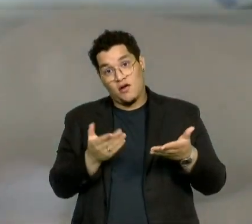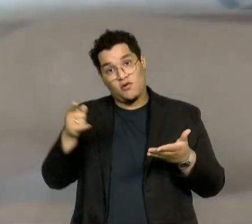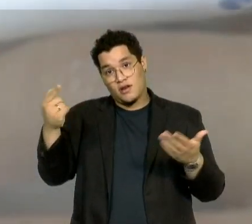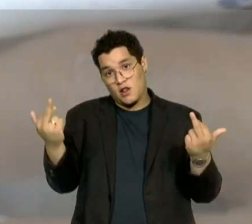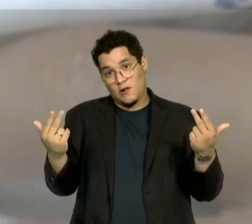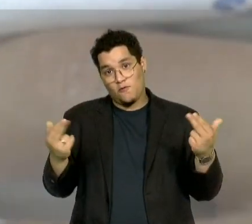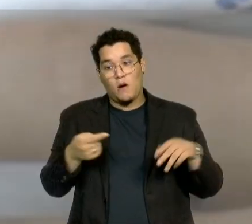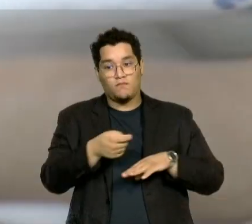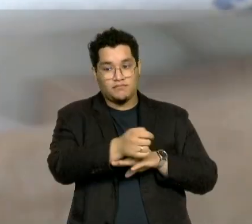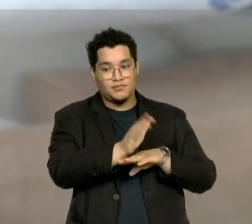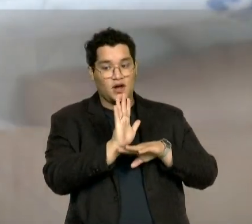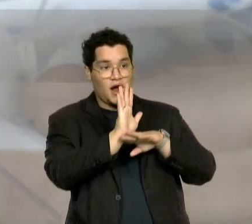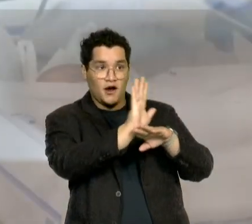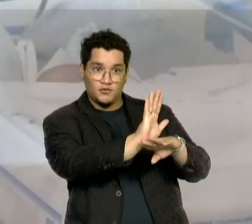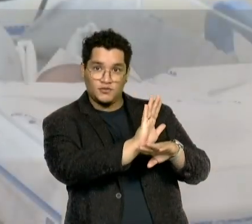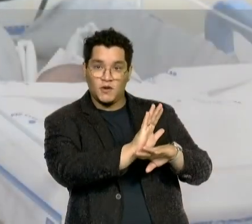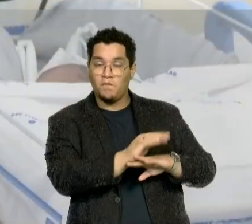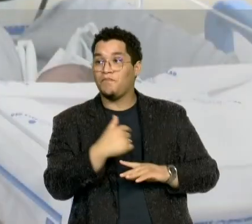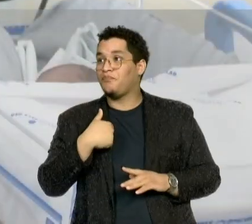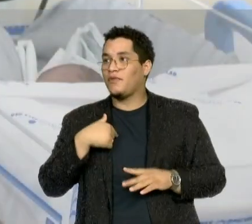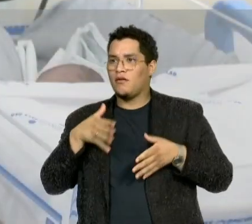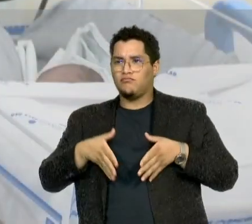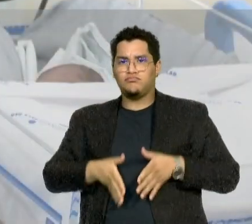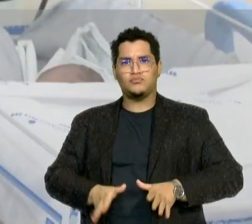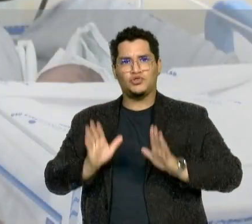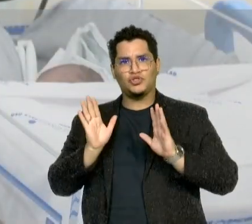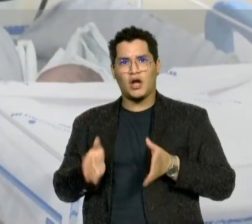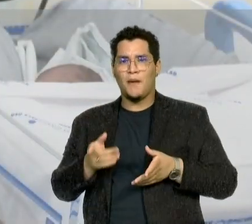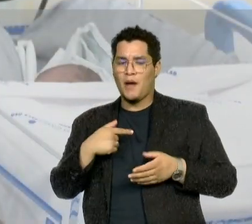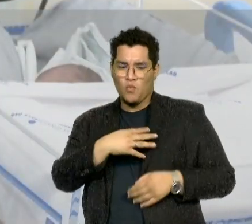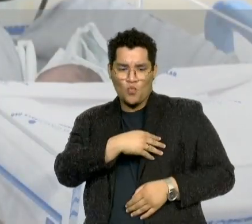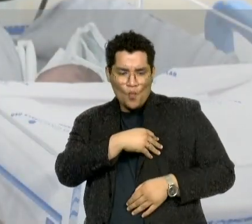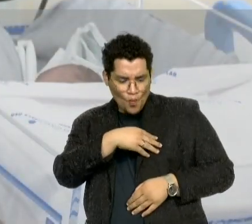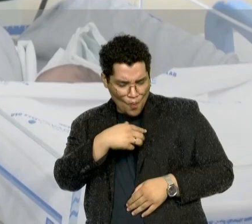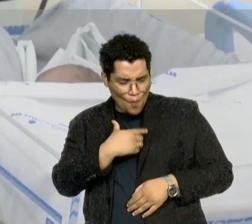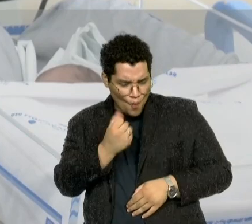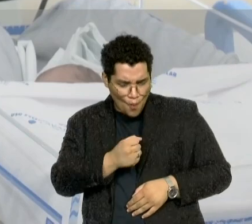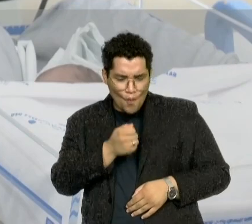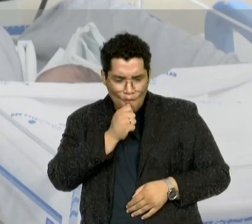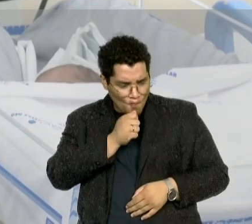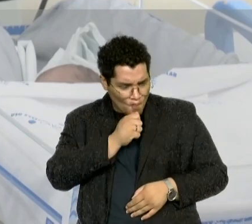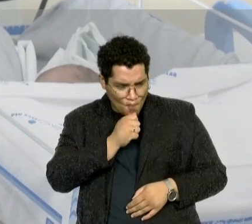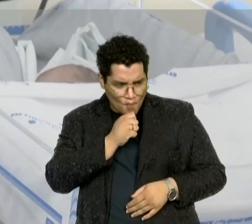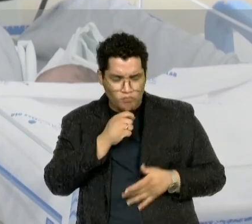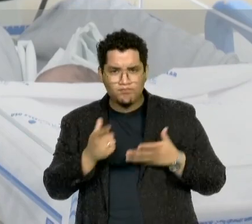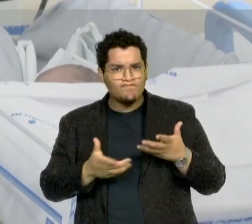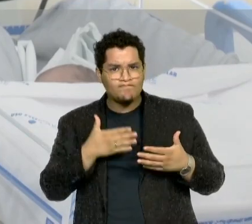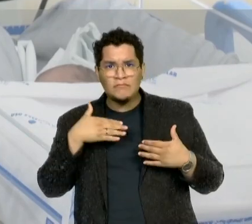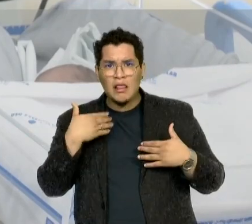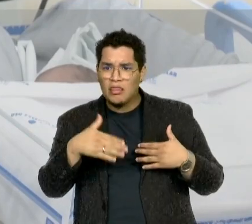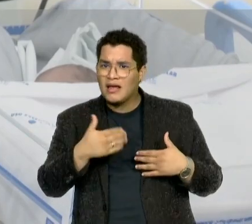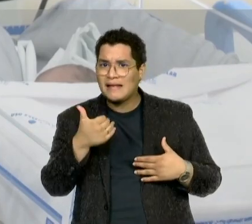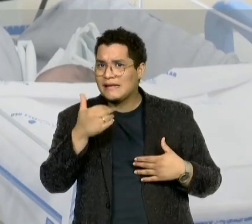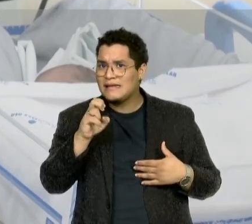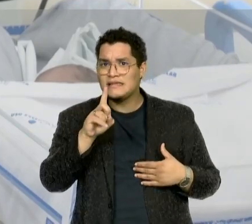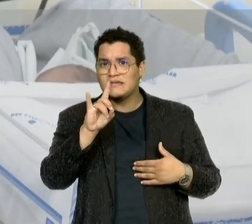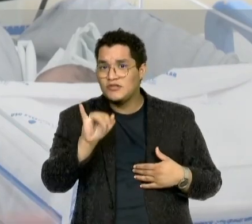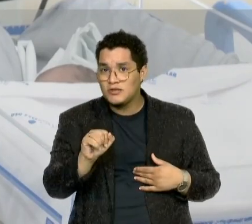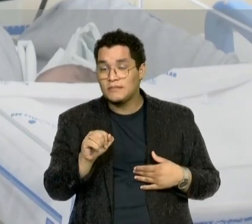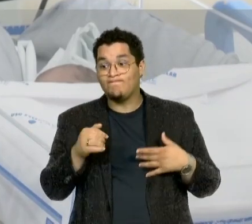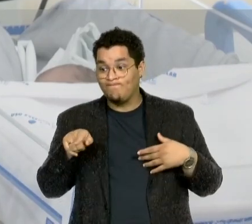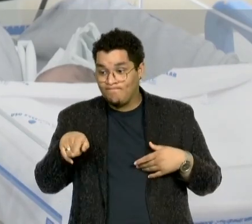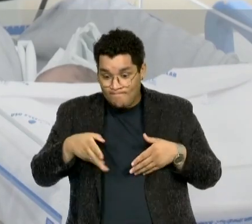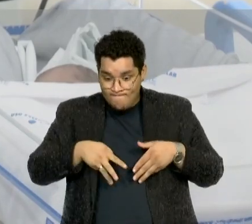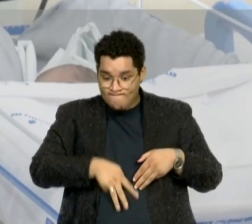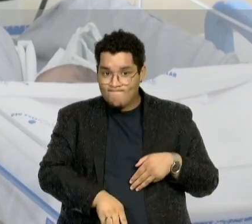Meu leite não tinha descido. Aí só veio descer no dia 15. Então, os trigêmeos, por um tempo, eles dependeram do banco de leite daqui. Porque